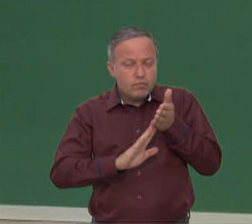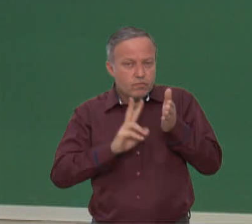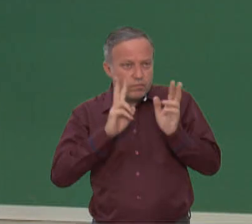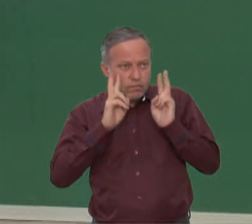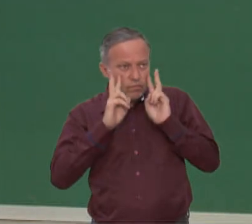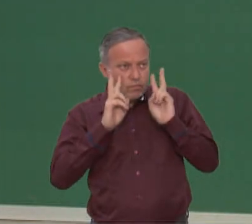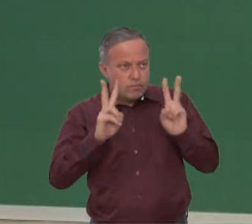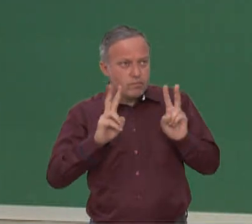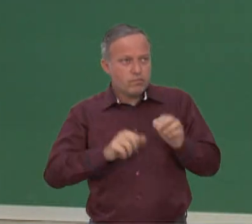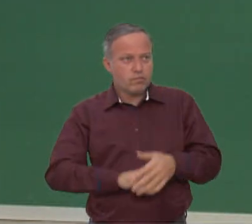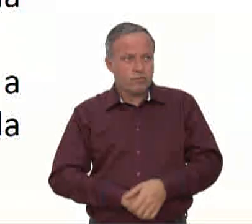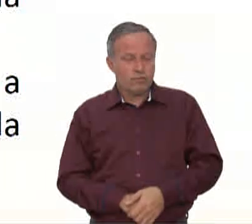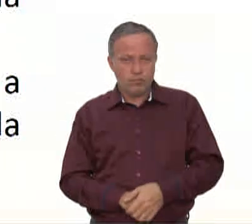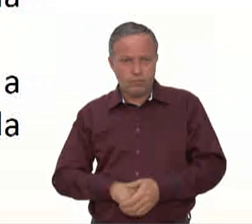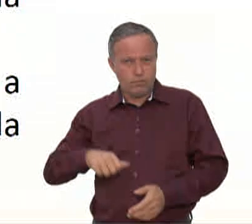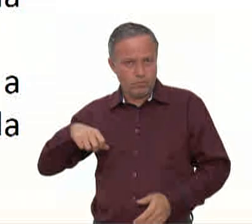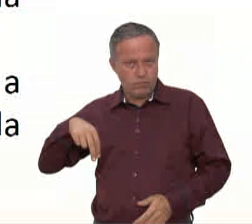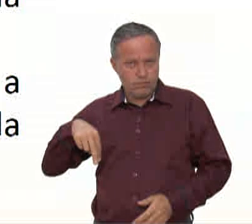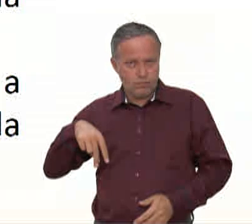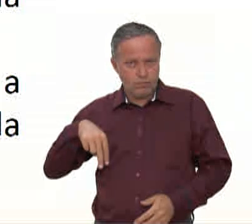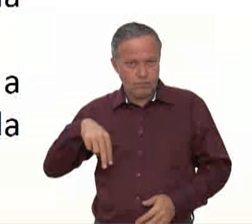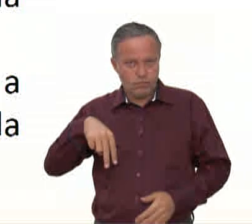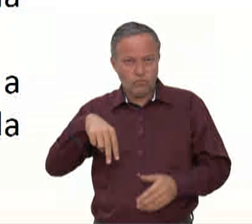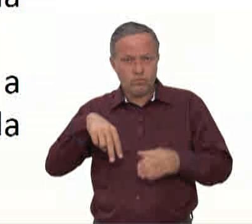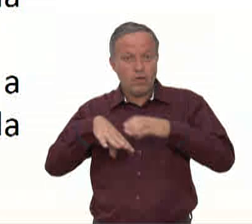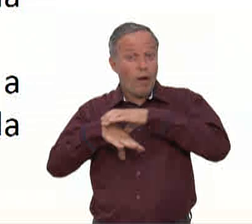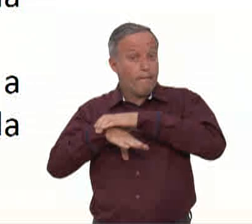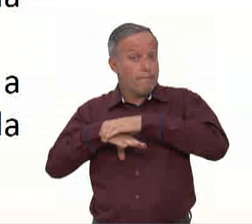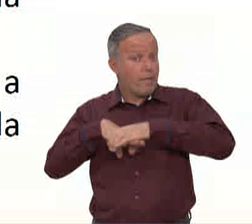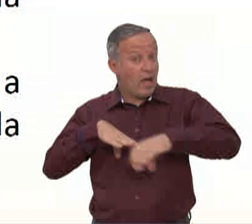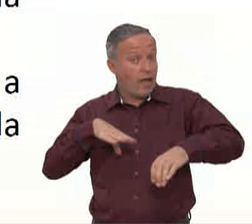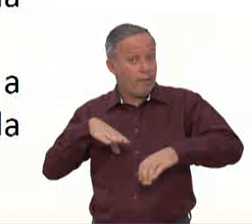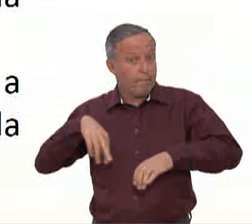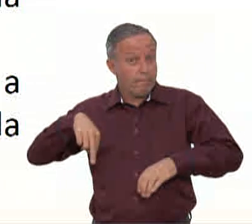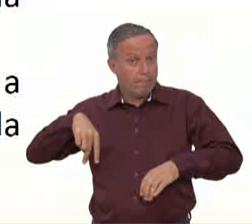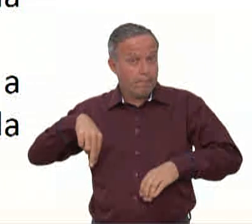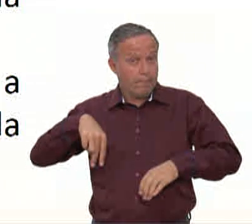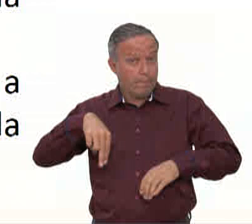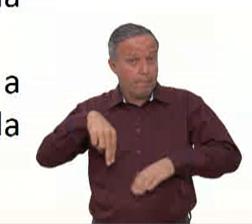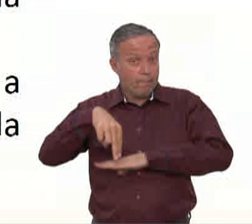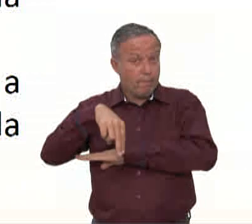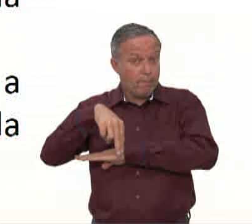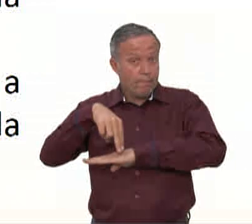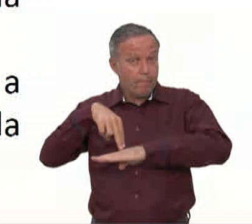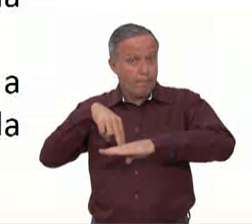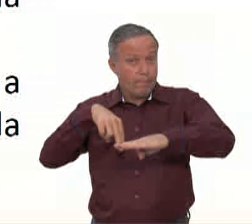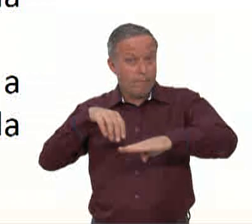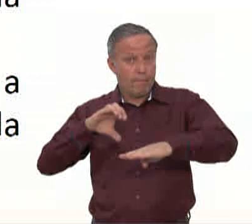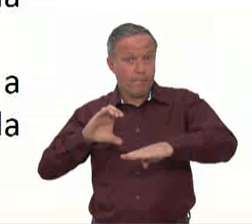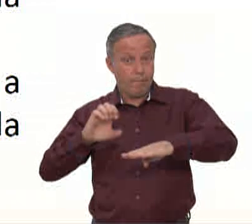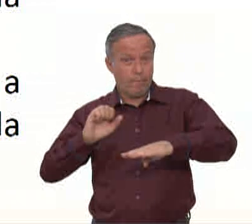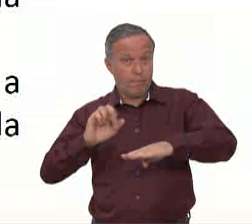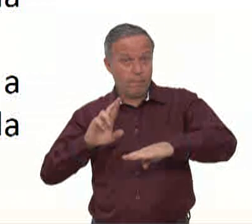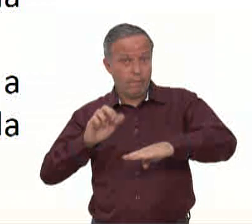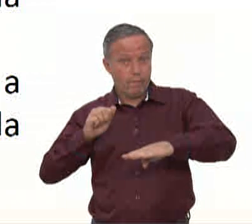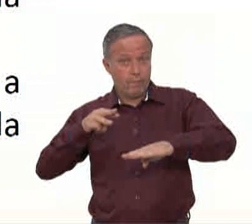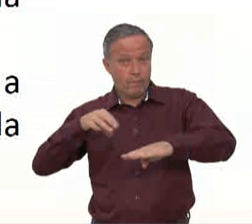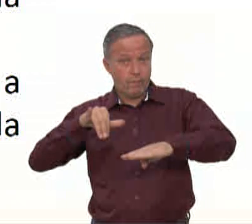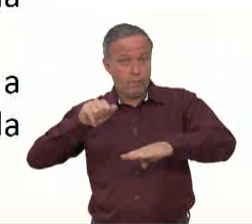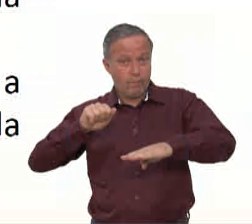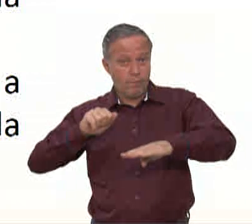uma olhada. Ao caminhar descalço sobre um piso de cerâmica e outro de